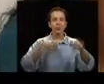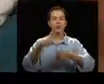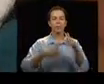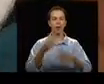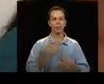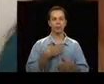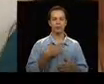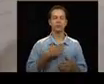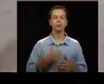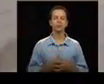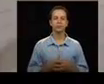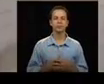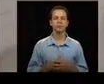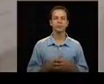emprego.